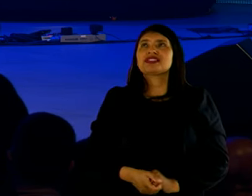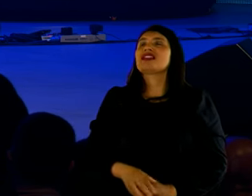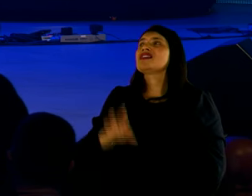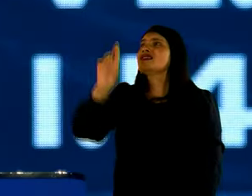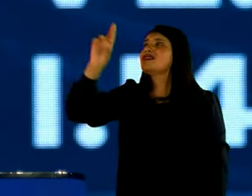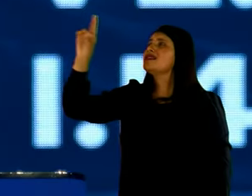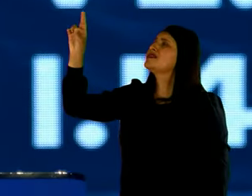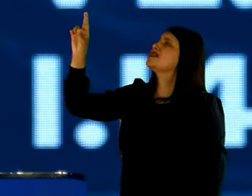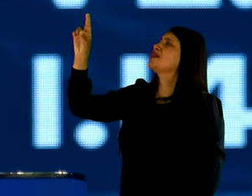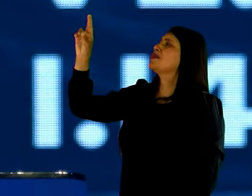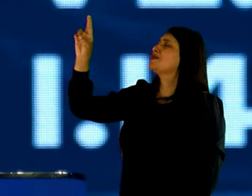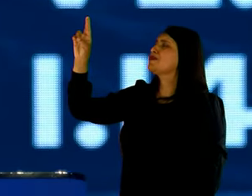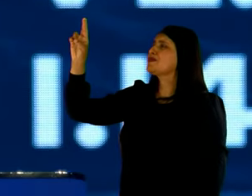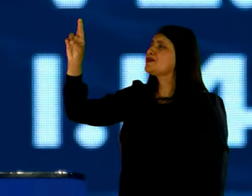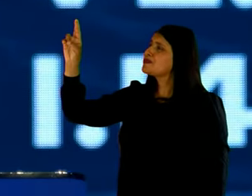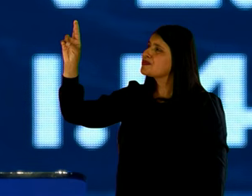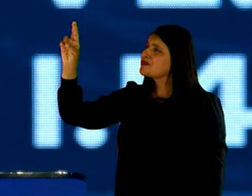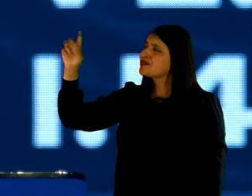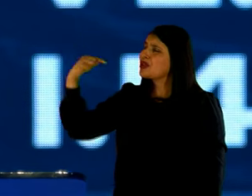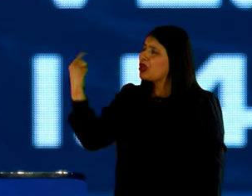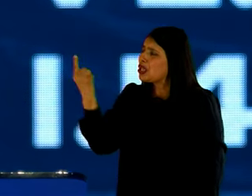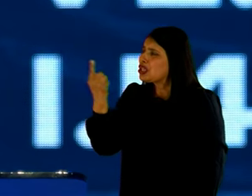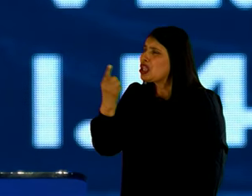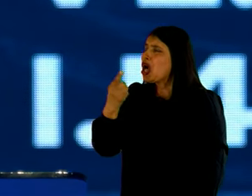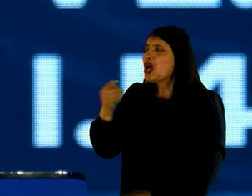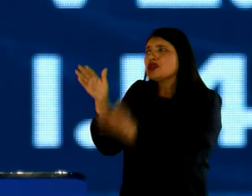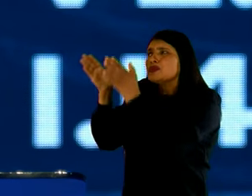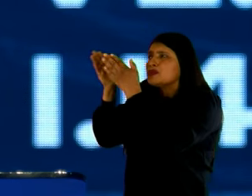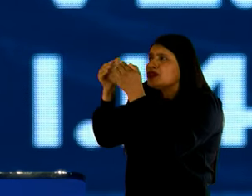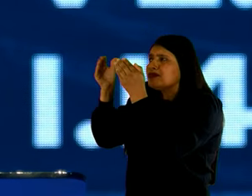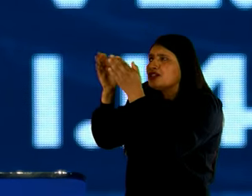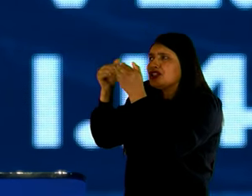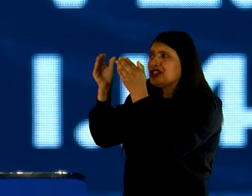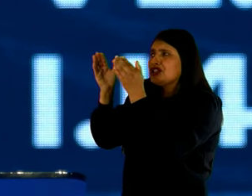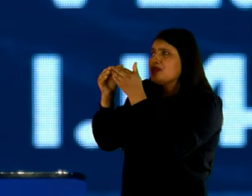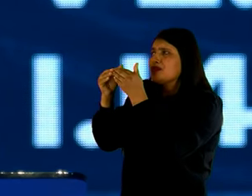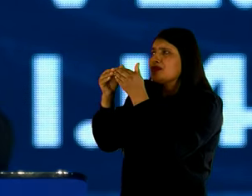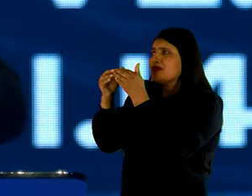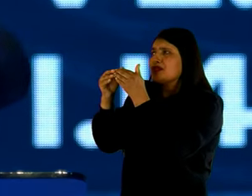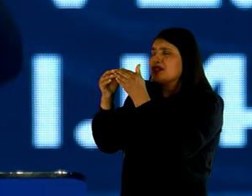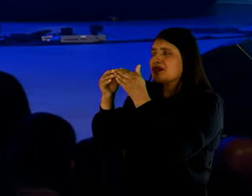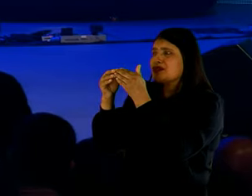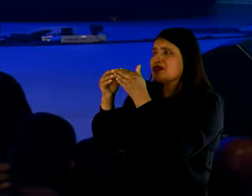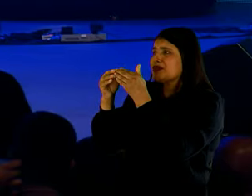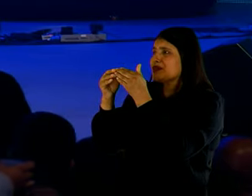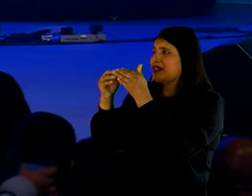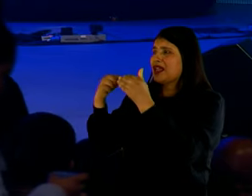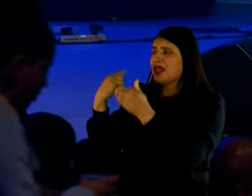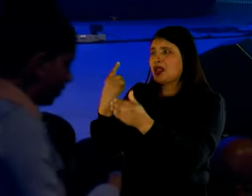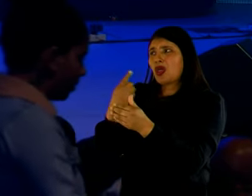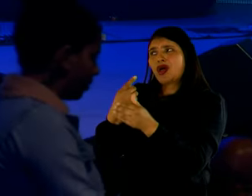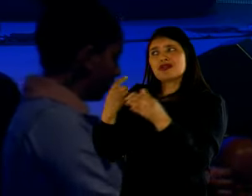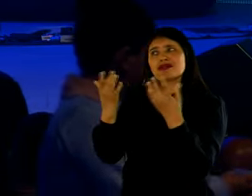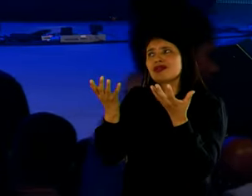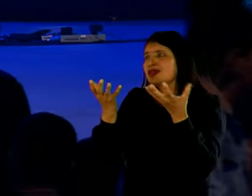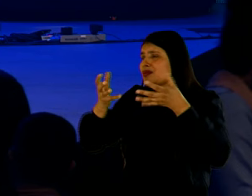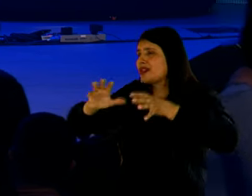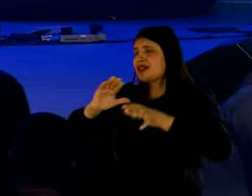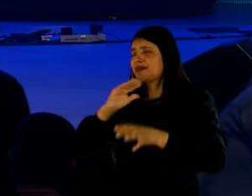Senhor, nós te rogamos que não pereçamos por causa da alma deste